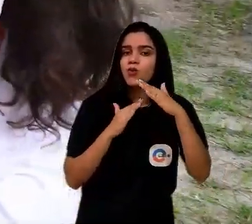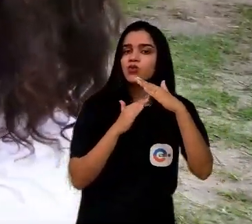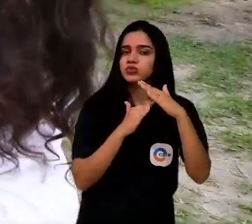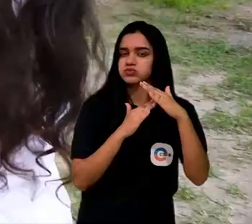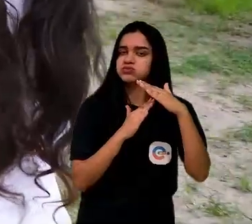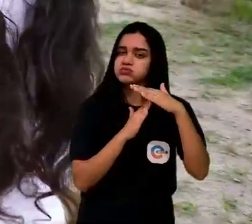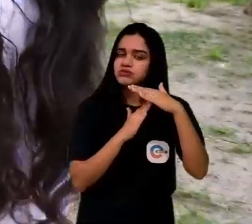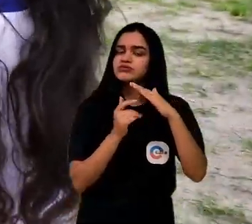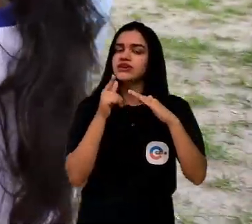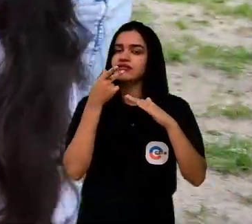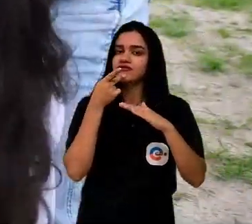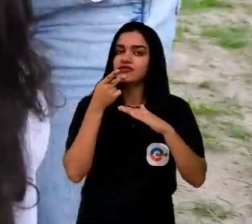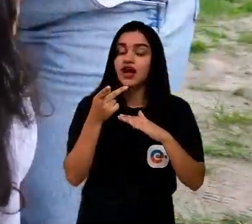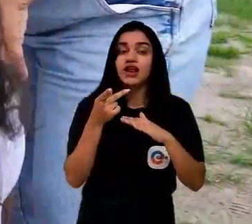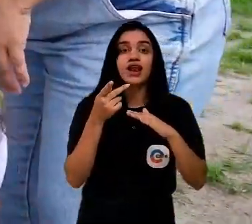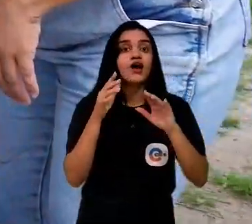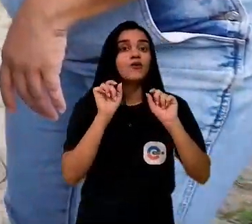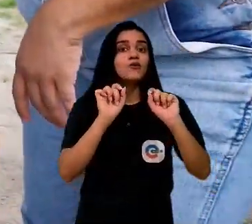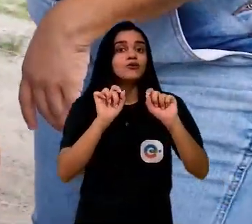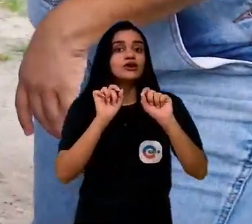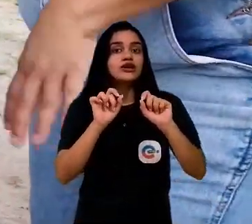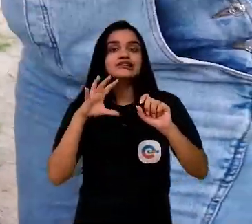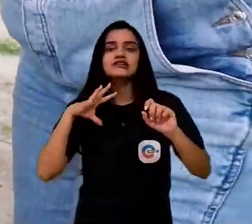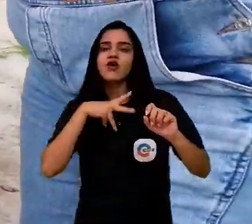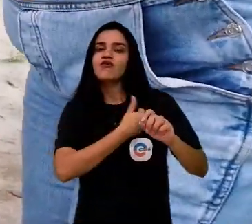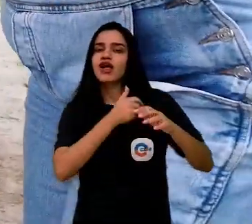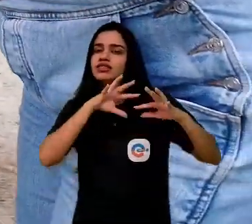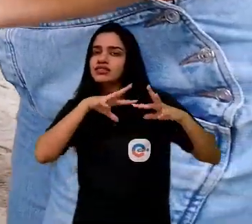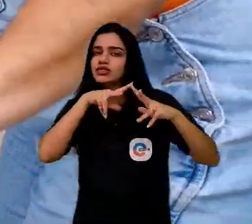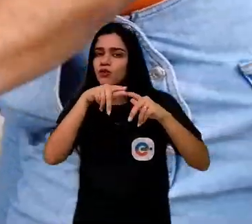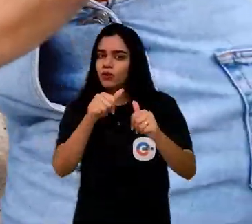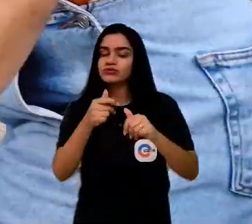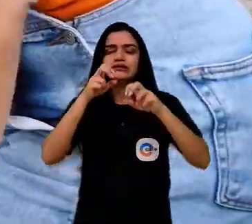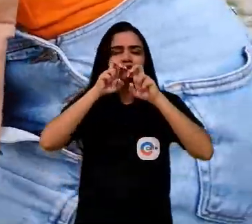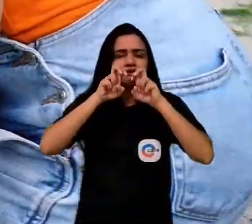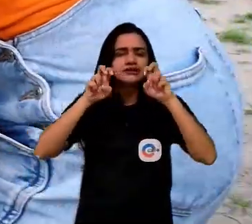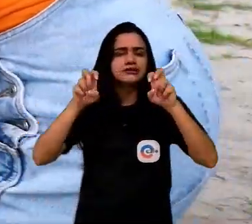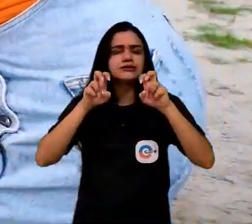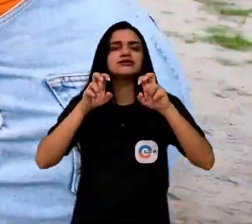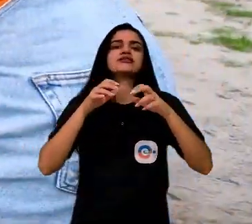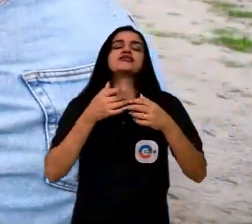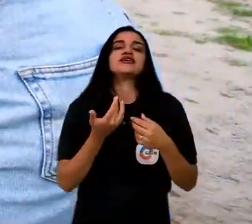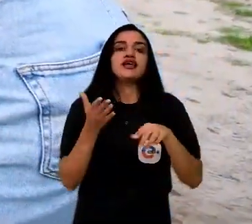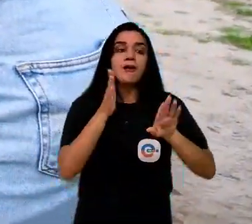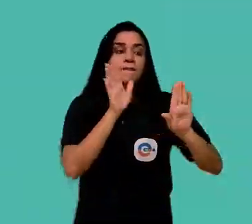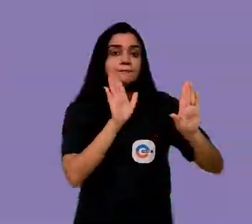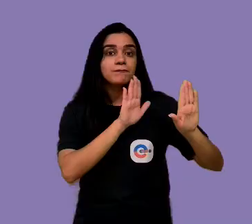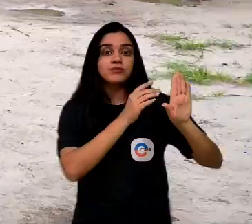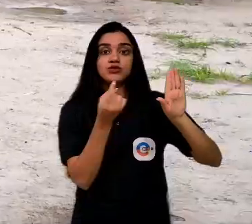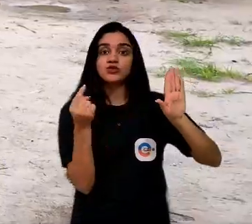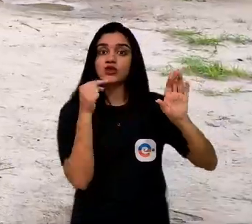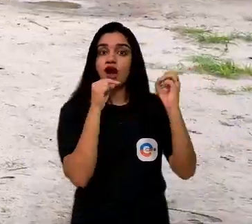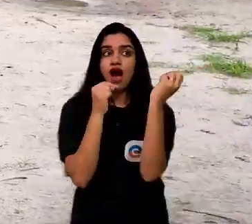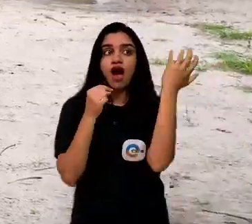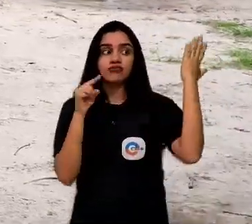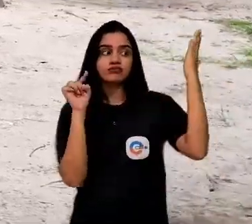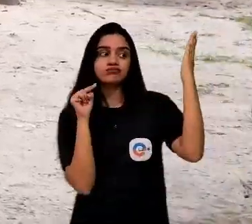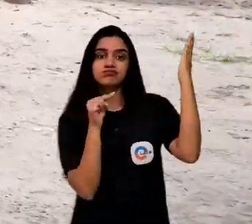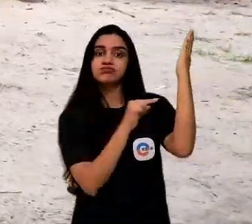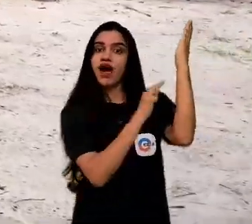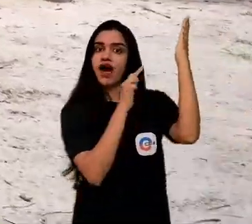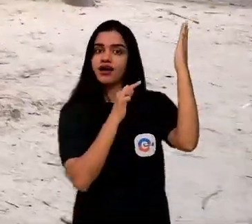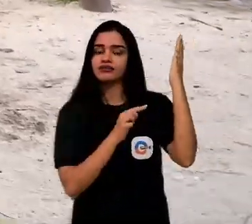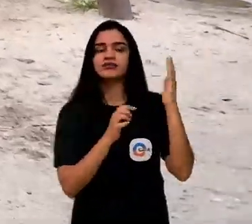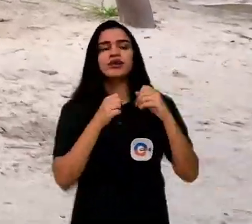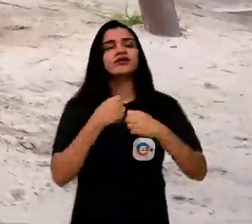O último tem que dizer batida salve todos, tá certo? O último que foi encontrado assim, batida salve todos! Um,